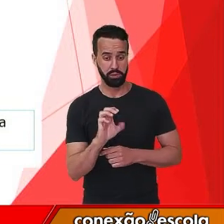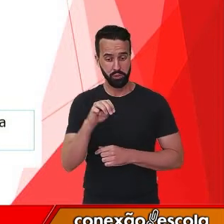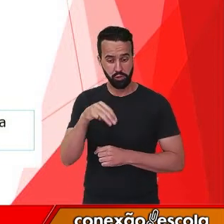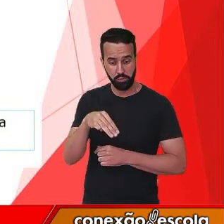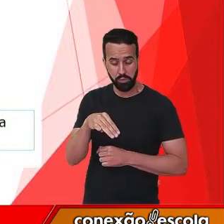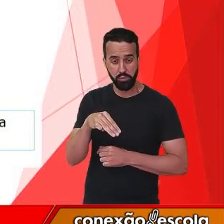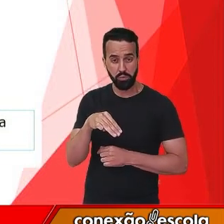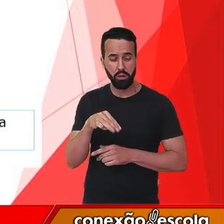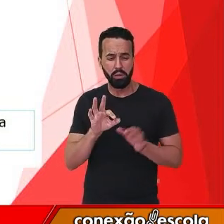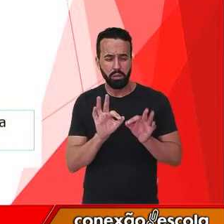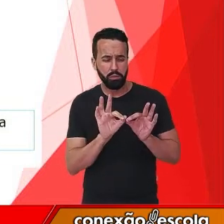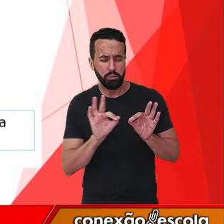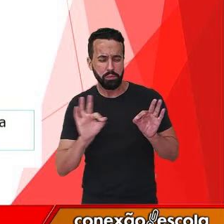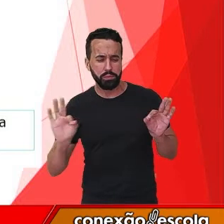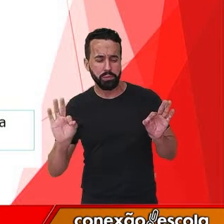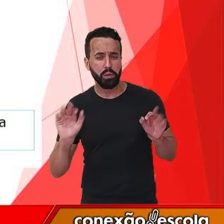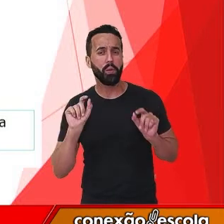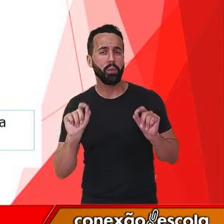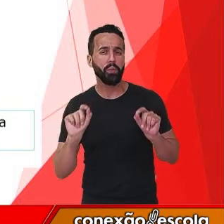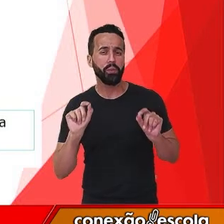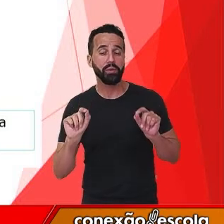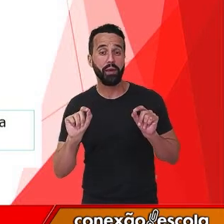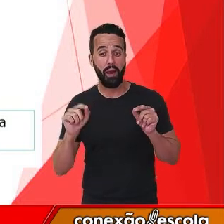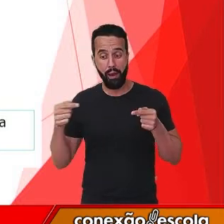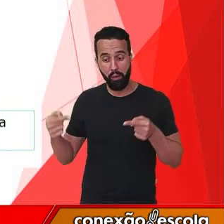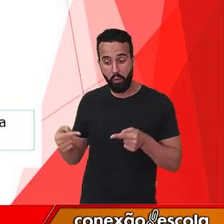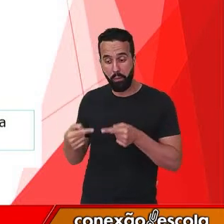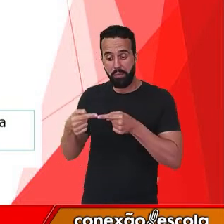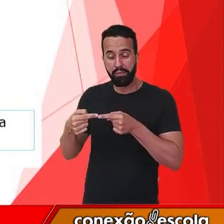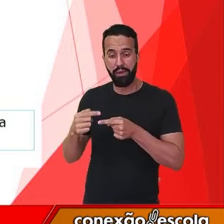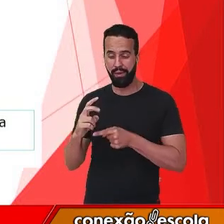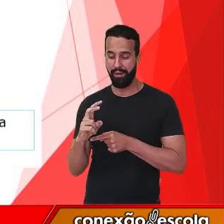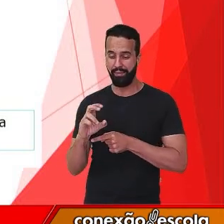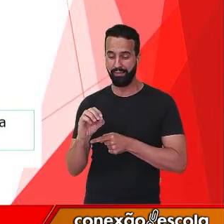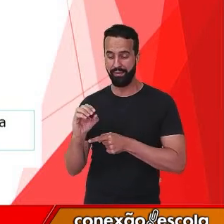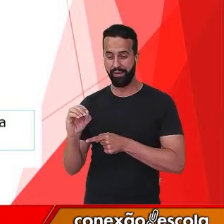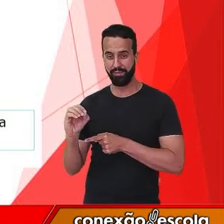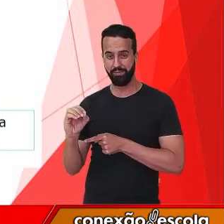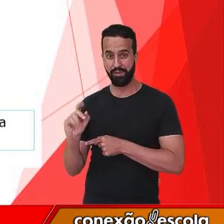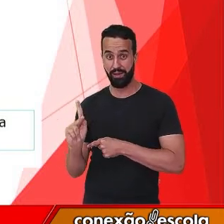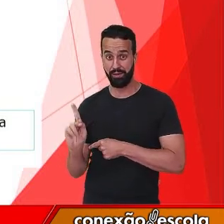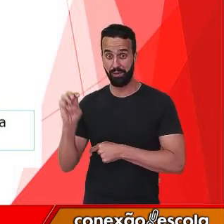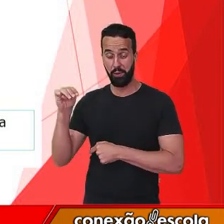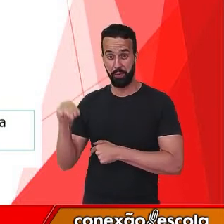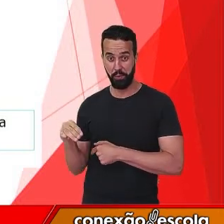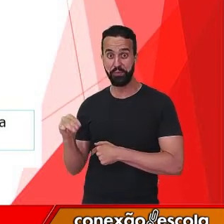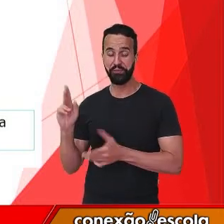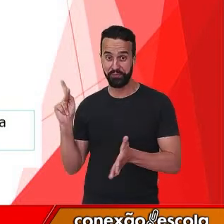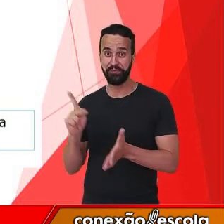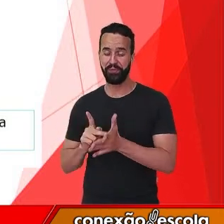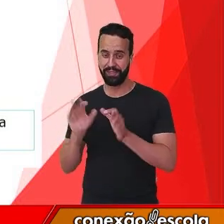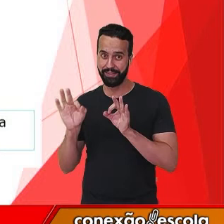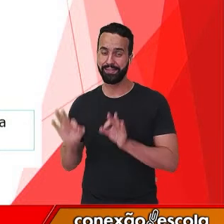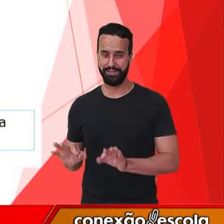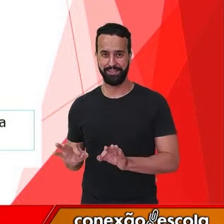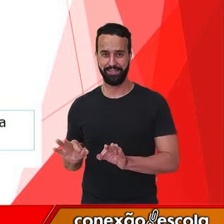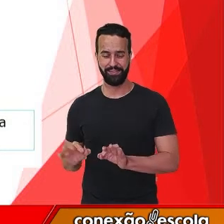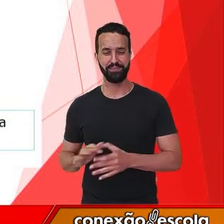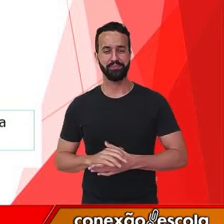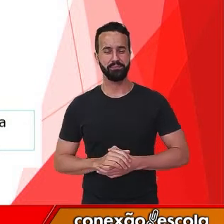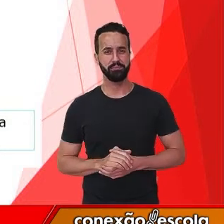mapa vão ser correspondentes à 500 km na realidade